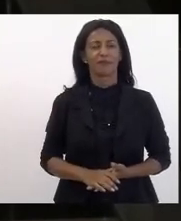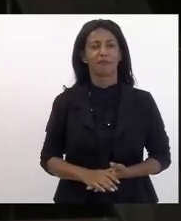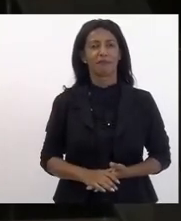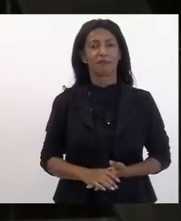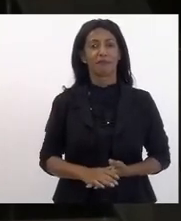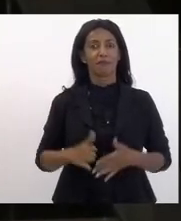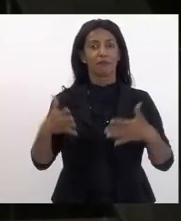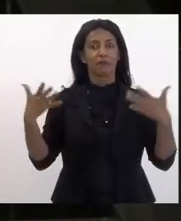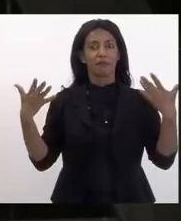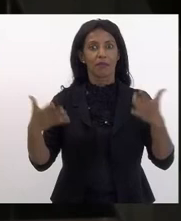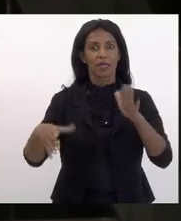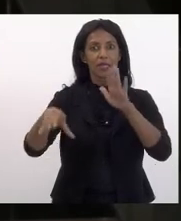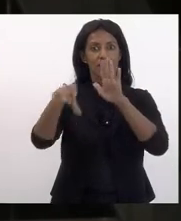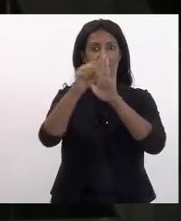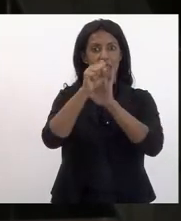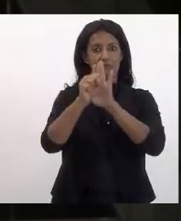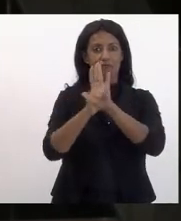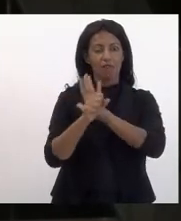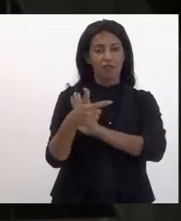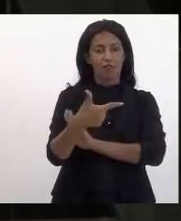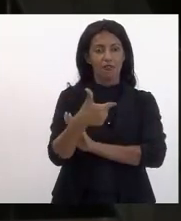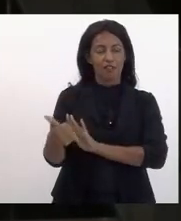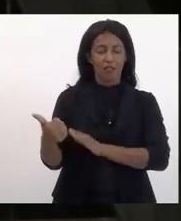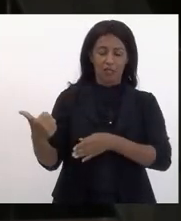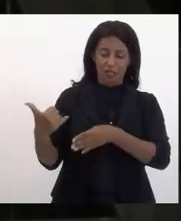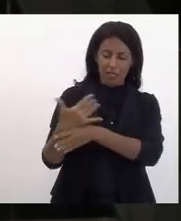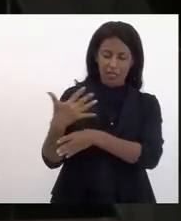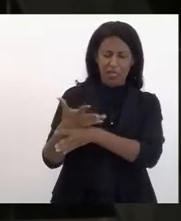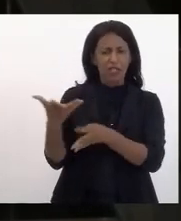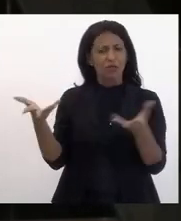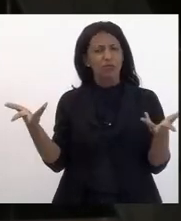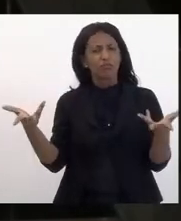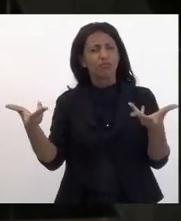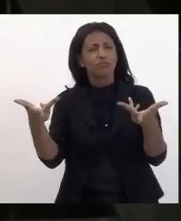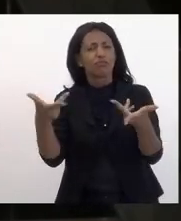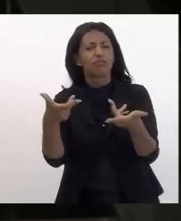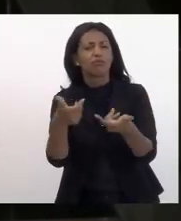em pleno século XXI, na cidade maravilhosa,